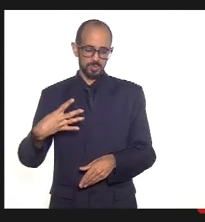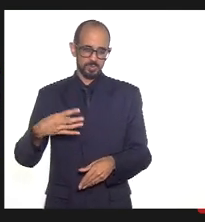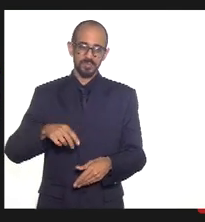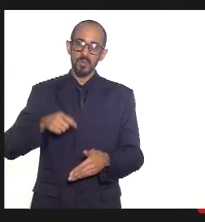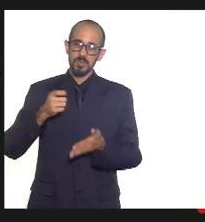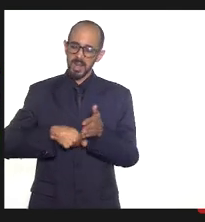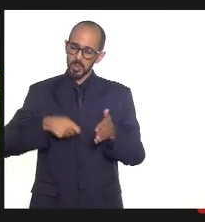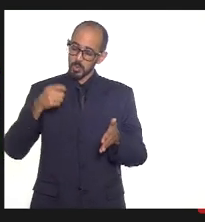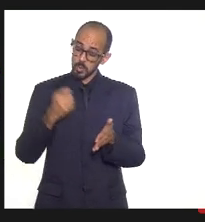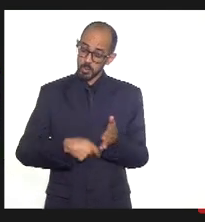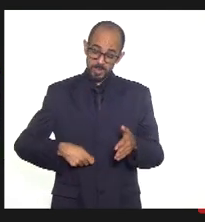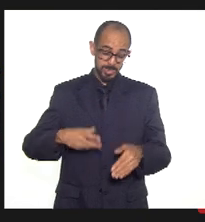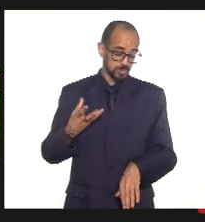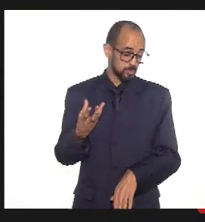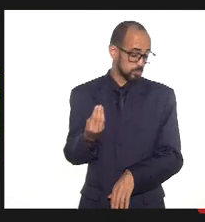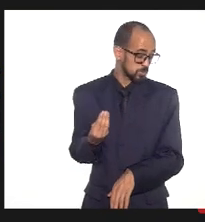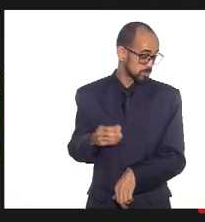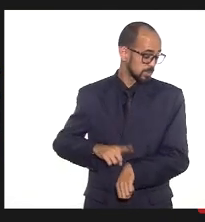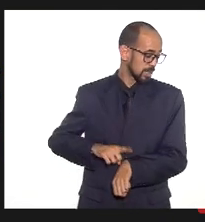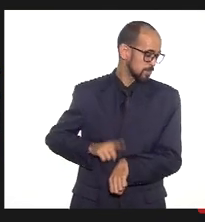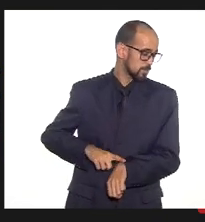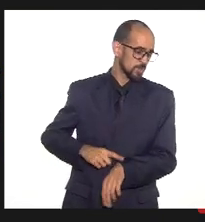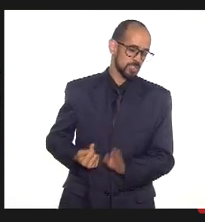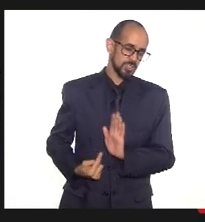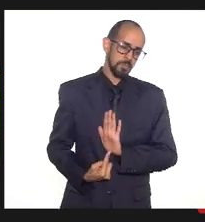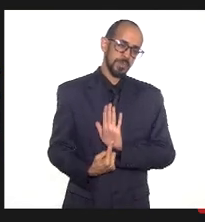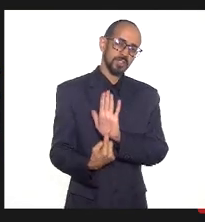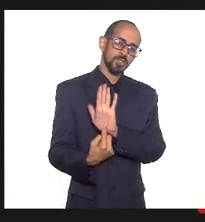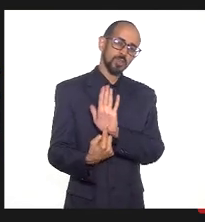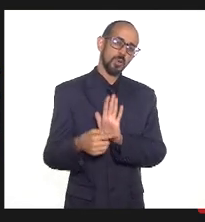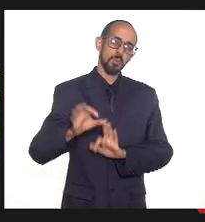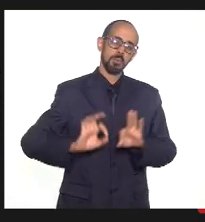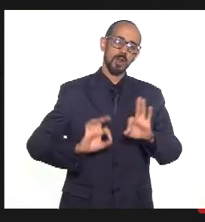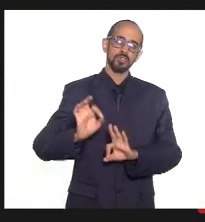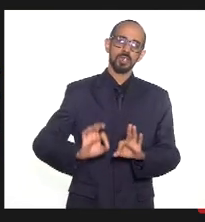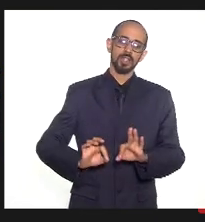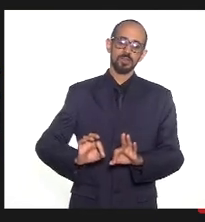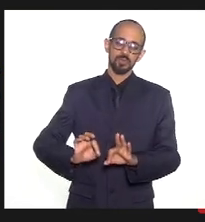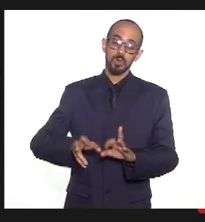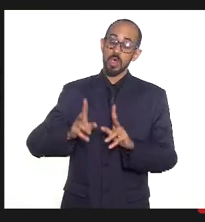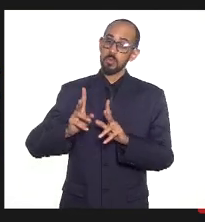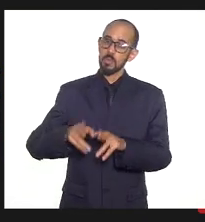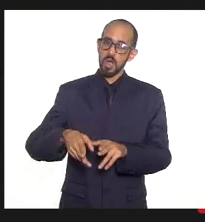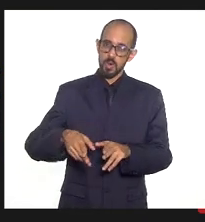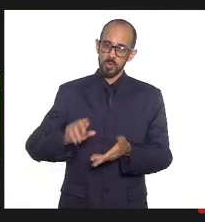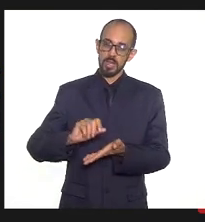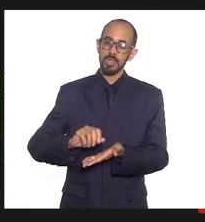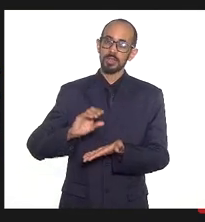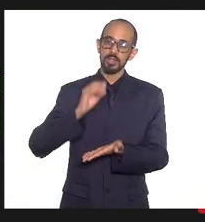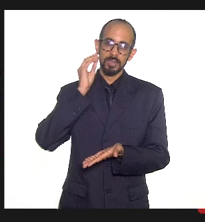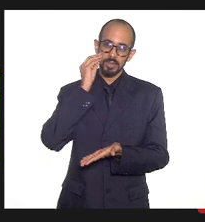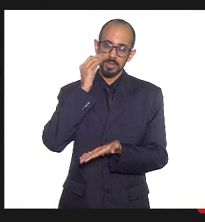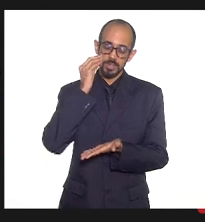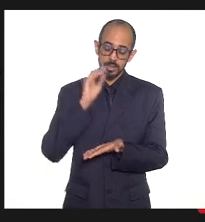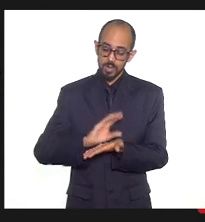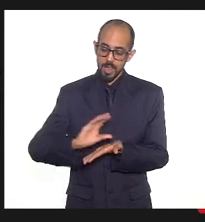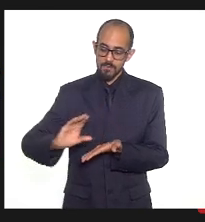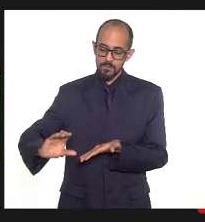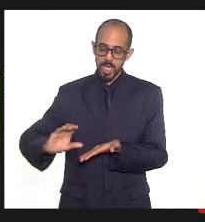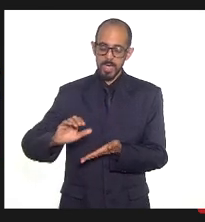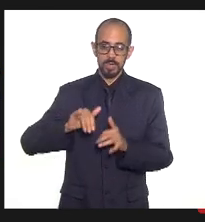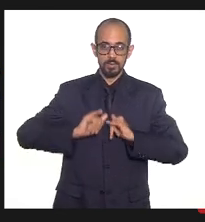né? A gente apresentou o projeto da mesma coisa, destinando as verbas da publicação